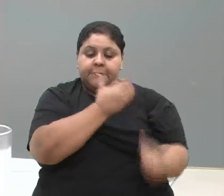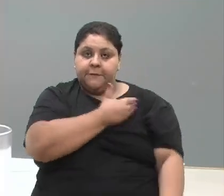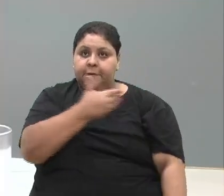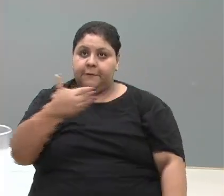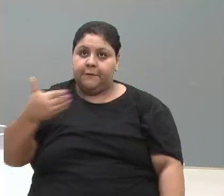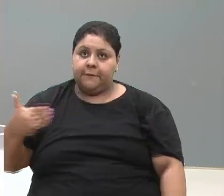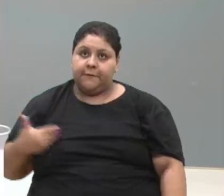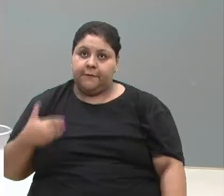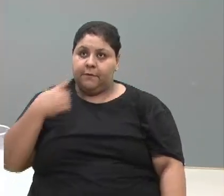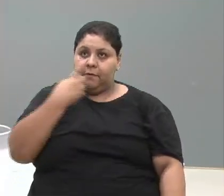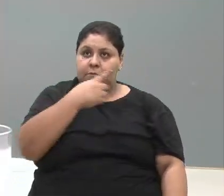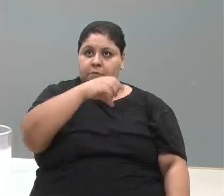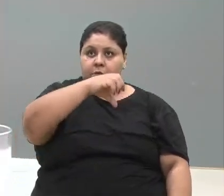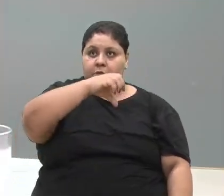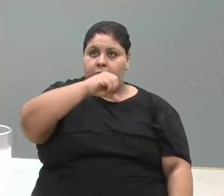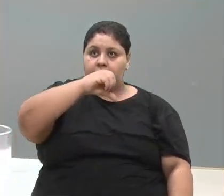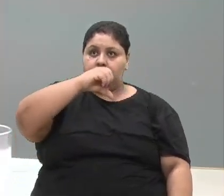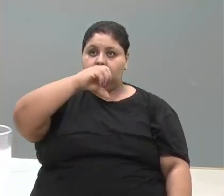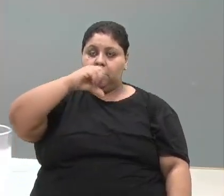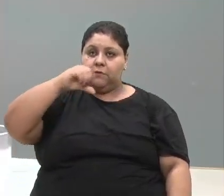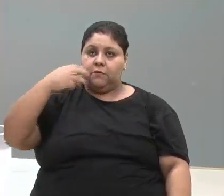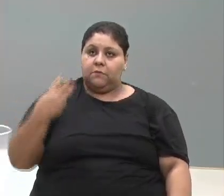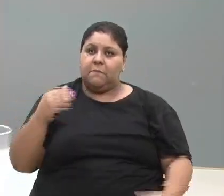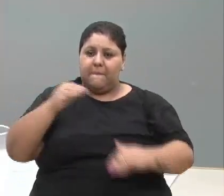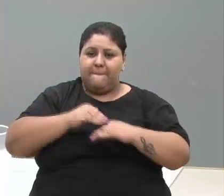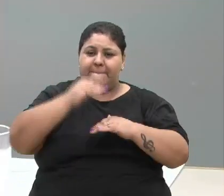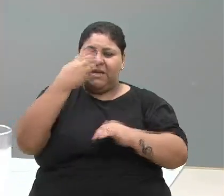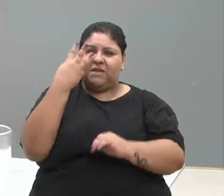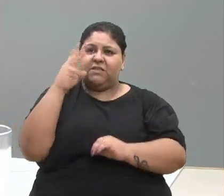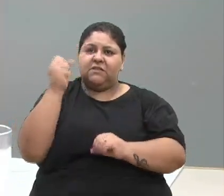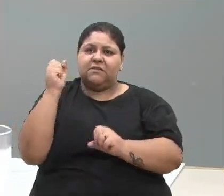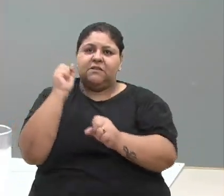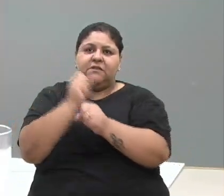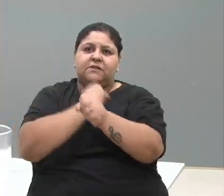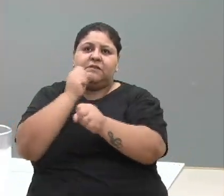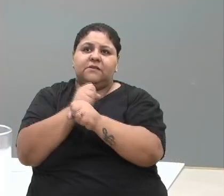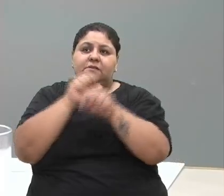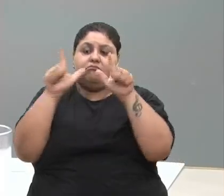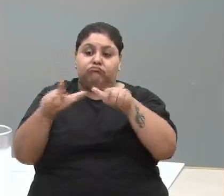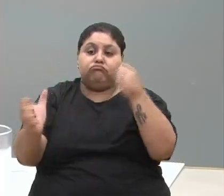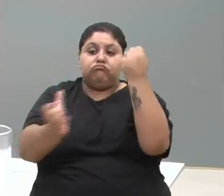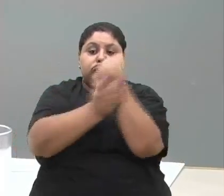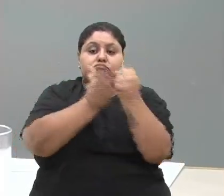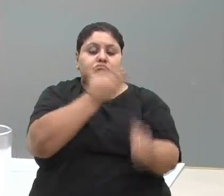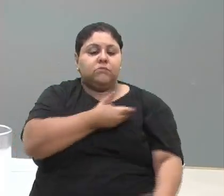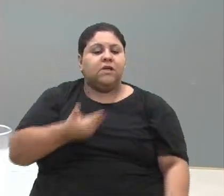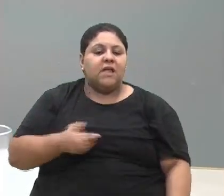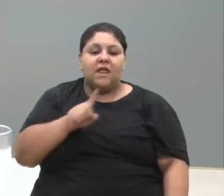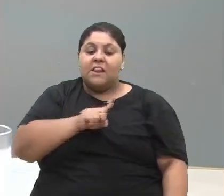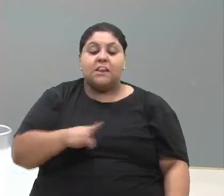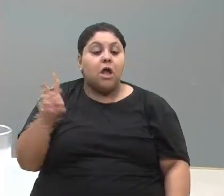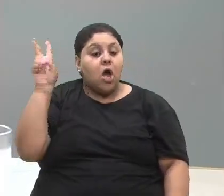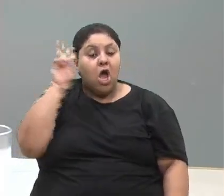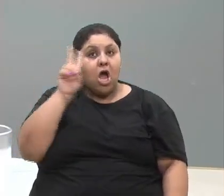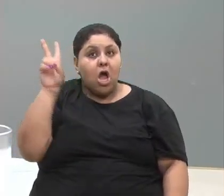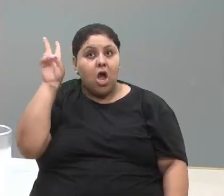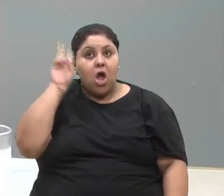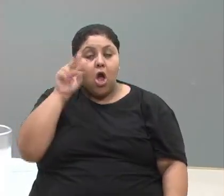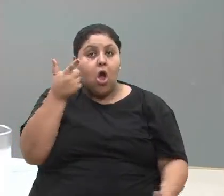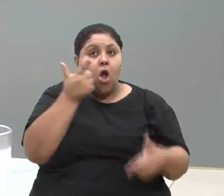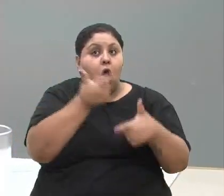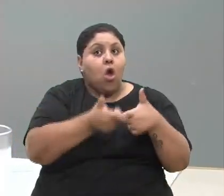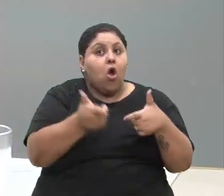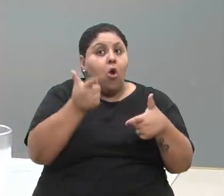desde 1993, são 30 anos, mais de 30 anos na área de segurança pública, não lembro de ter ocorrido um incidente nessas